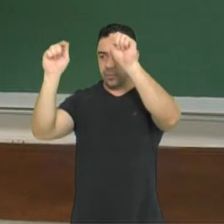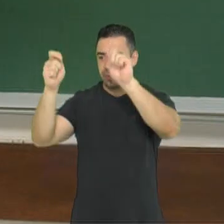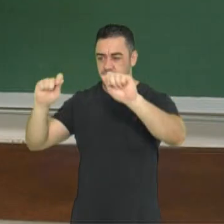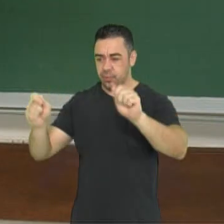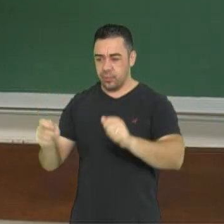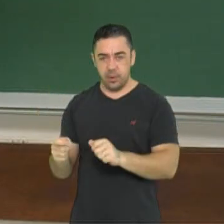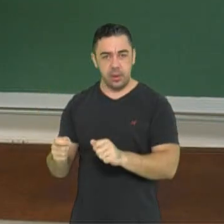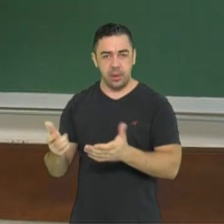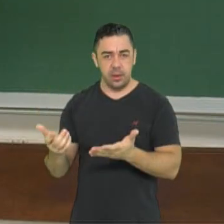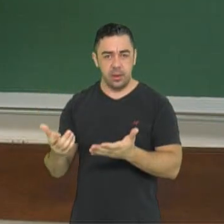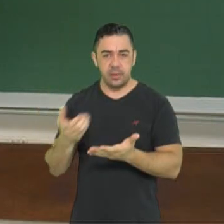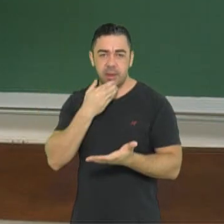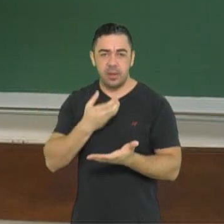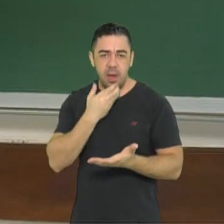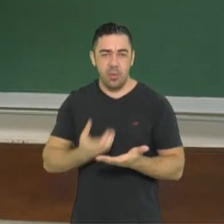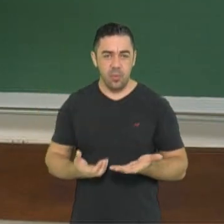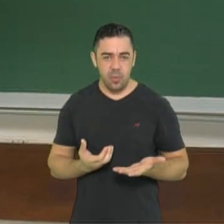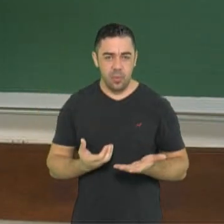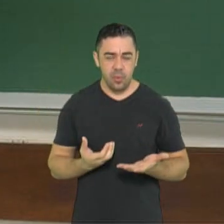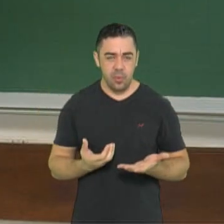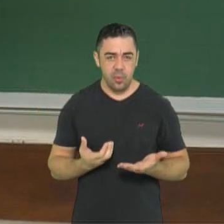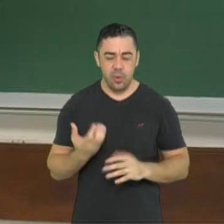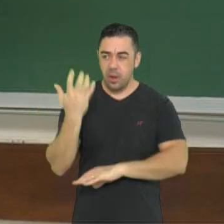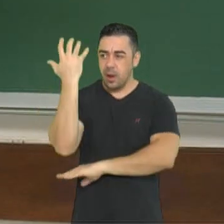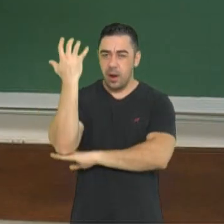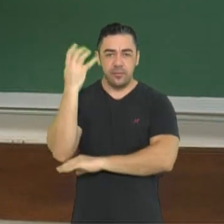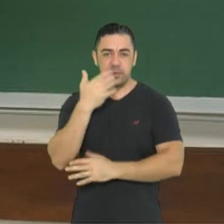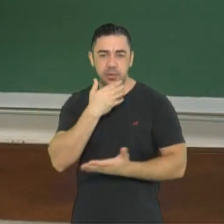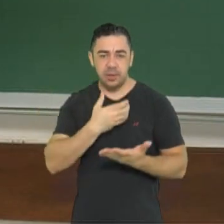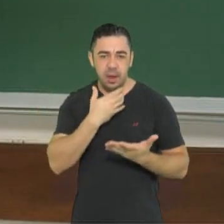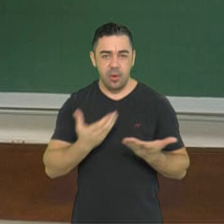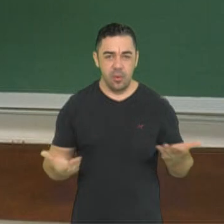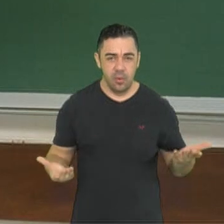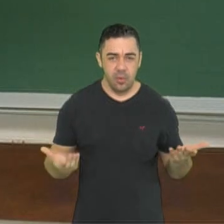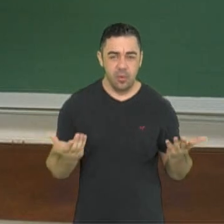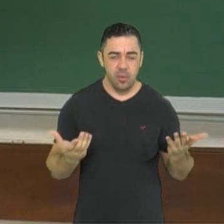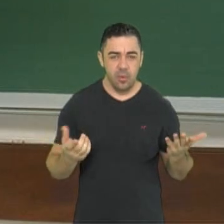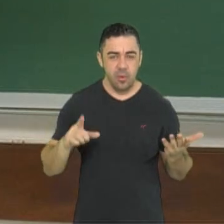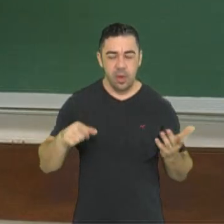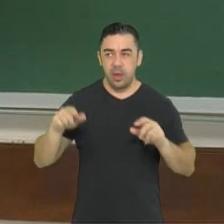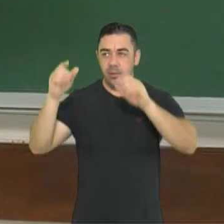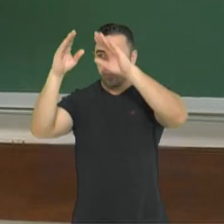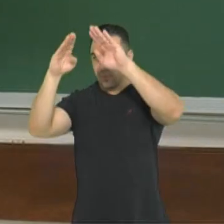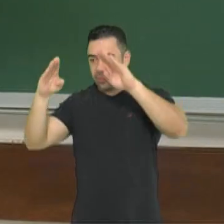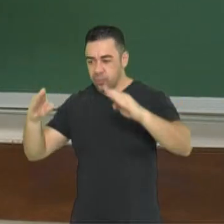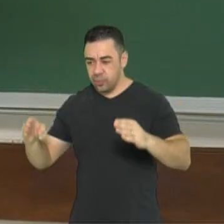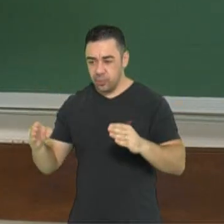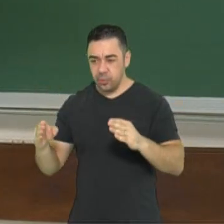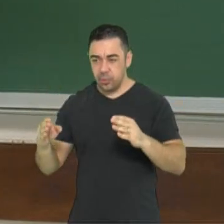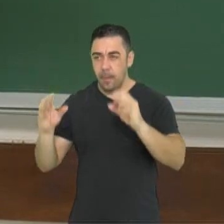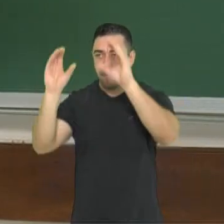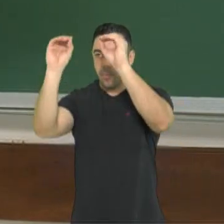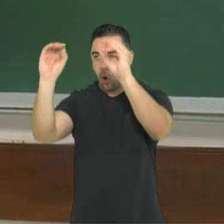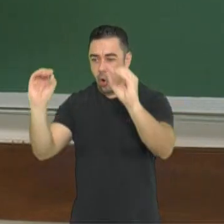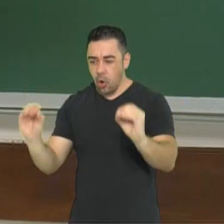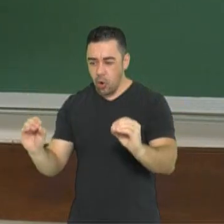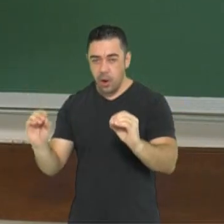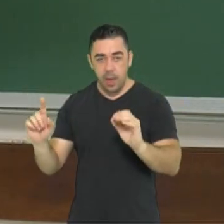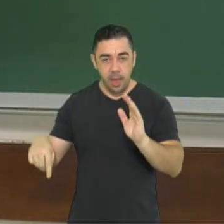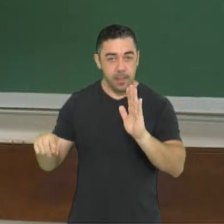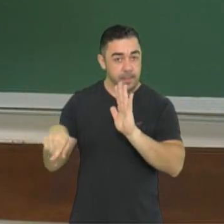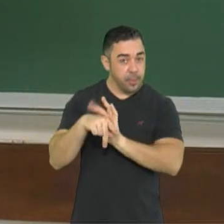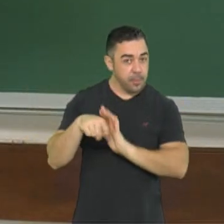representante de uma divindade pagã, o Pinheiro, tá? Região germânica, Pinheiro,